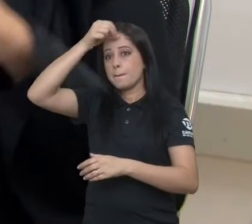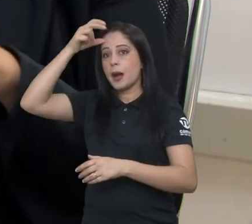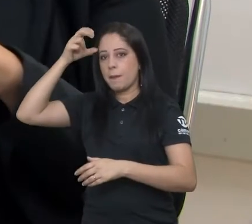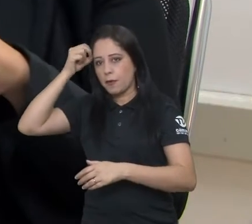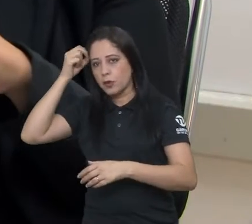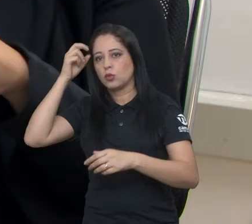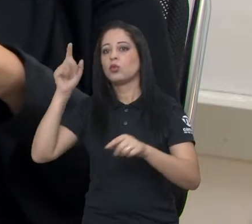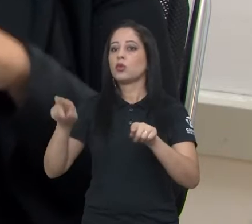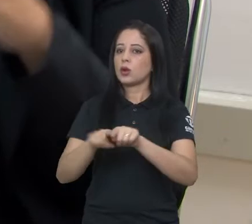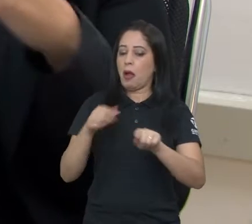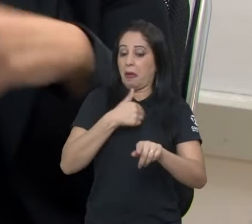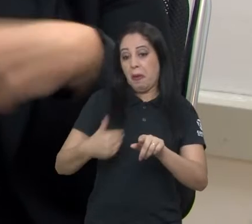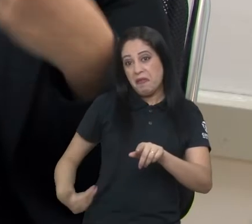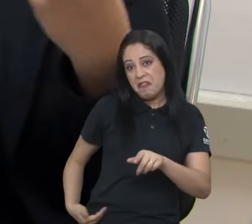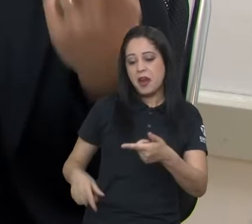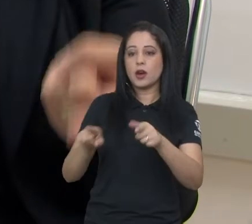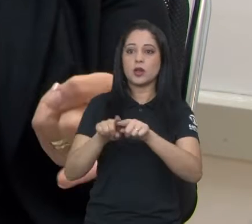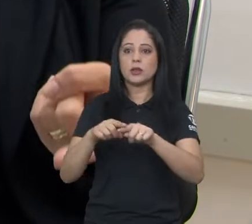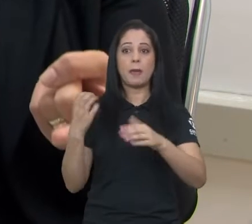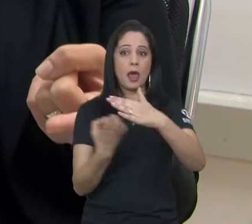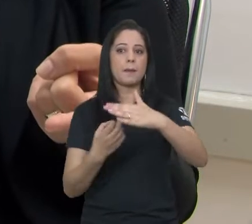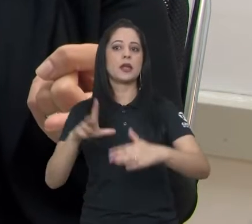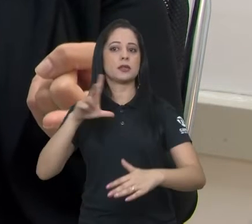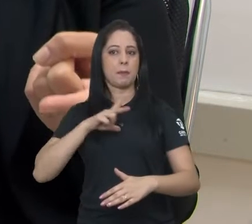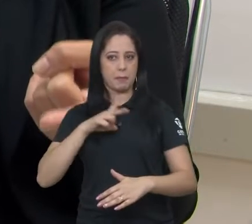público como privado, vão ter que achar